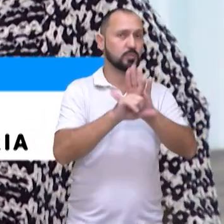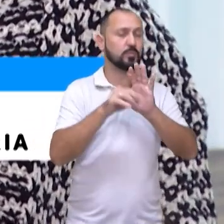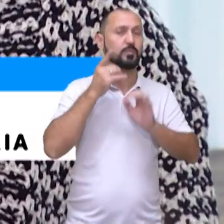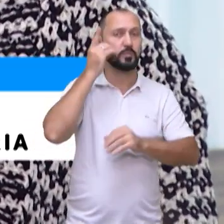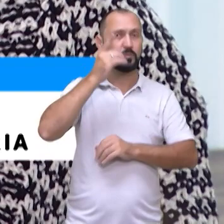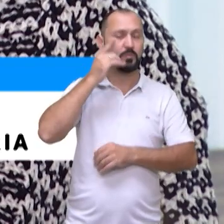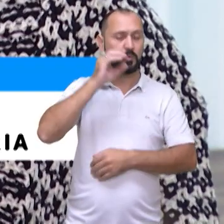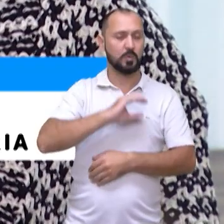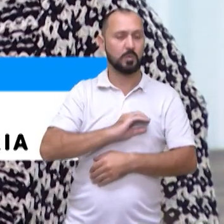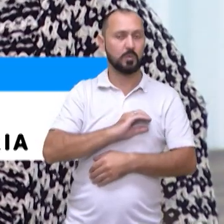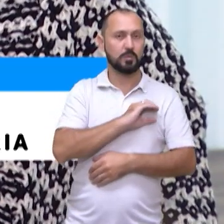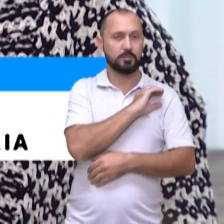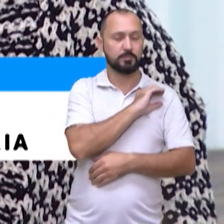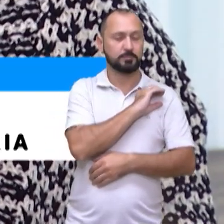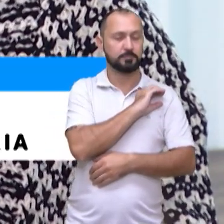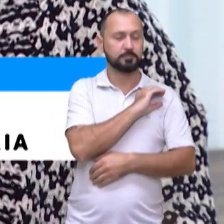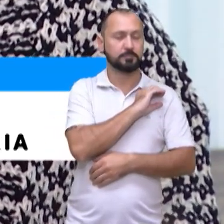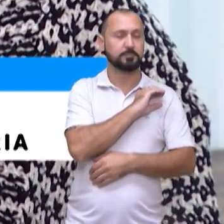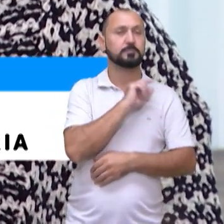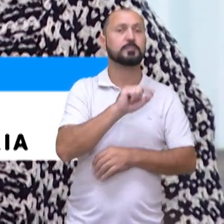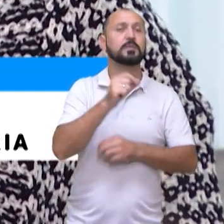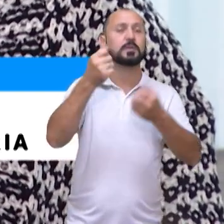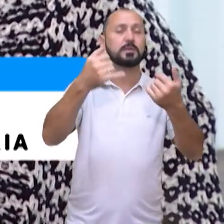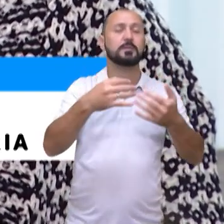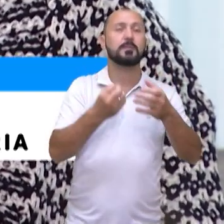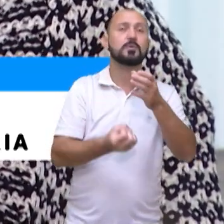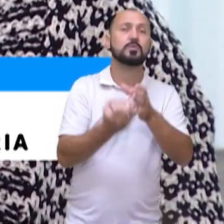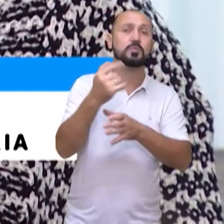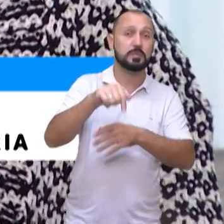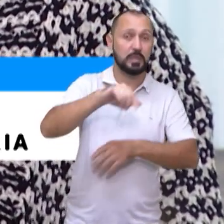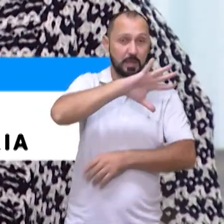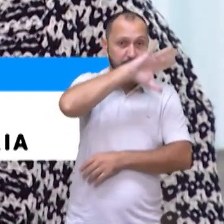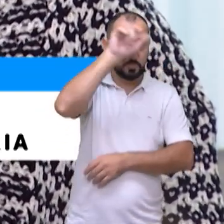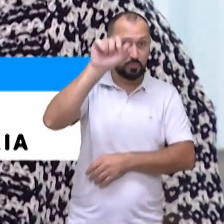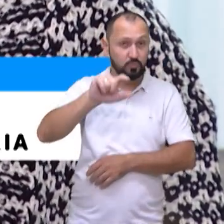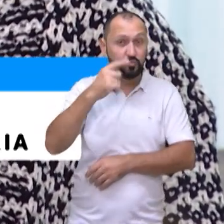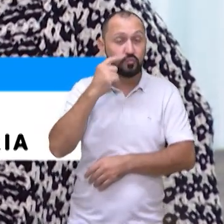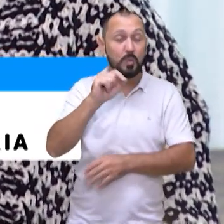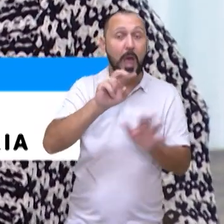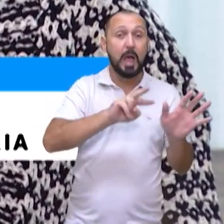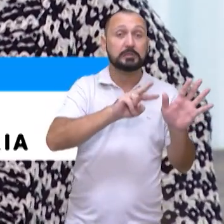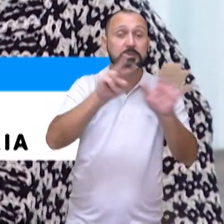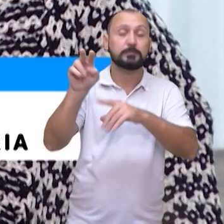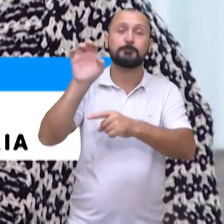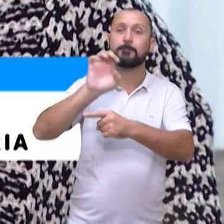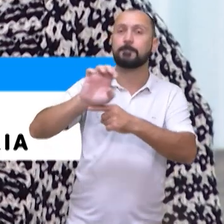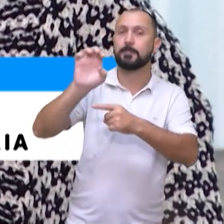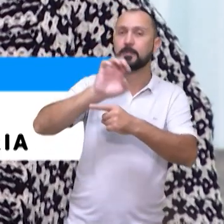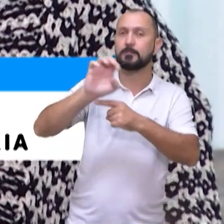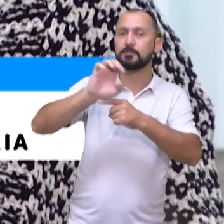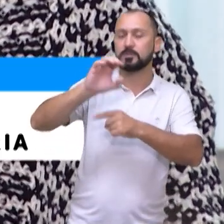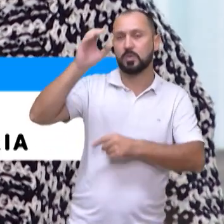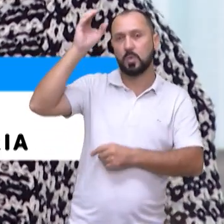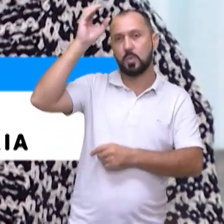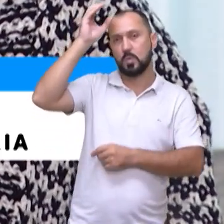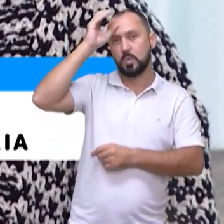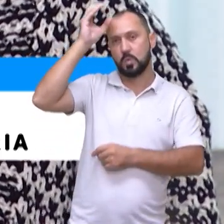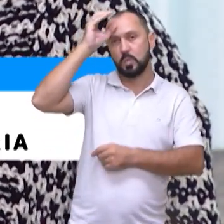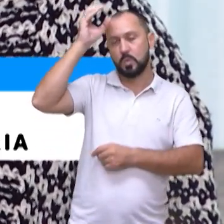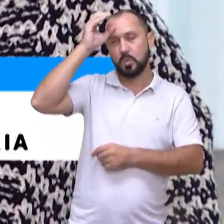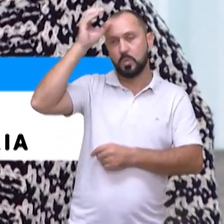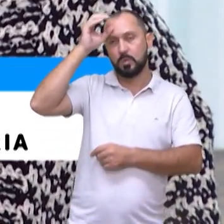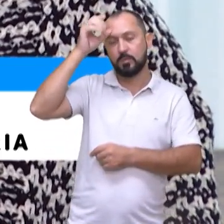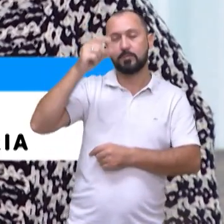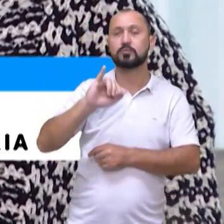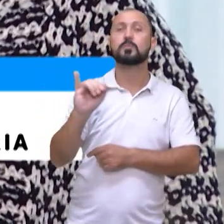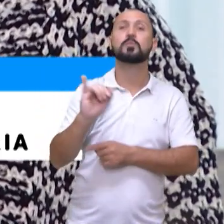ao projeto de lei de autoria do deputado Capitão Contar, do PRTB, que institui em Mato Grosso do Sul a Semana Estadual